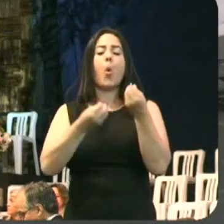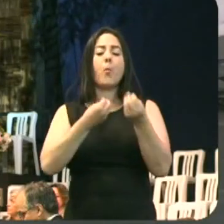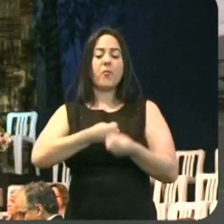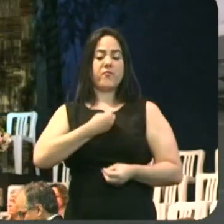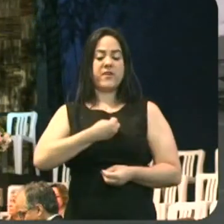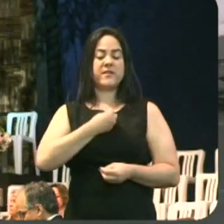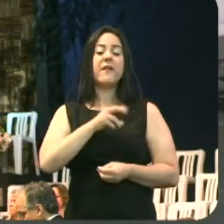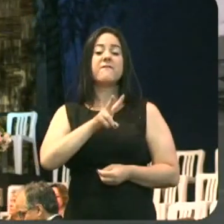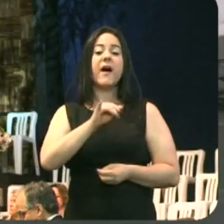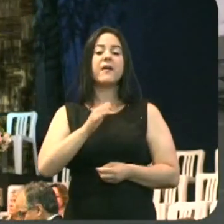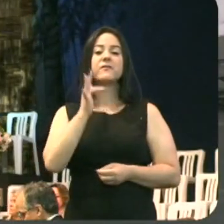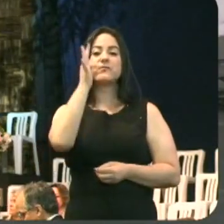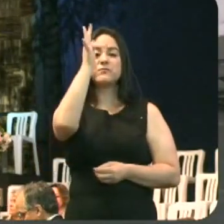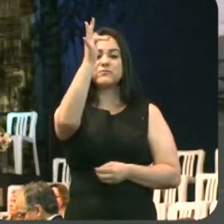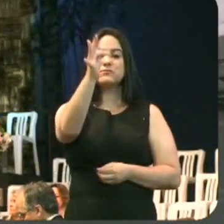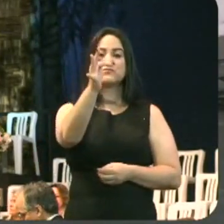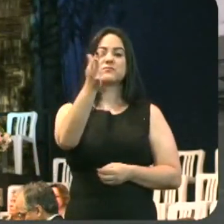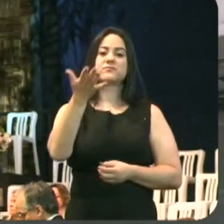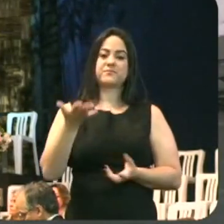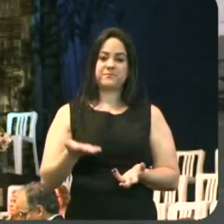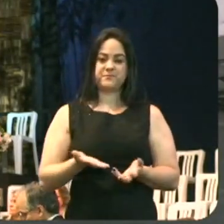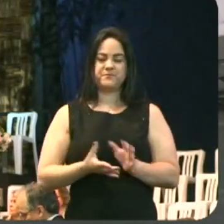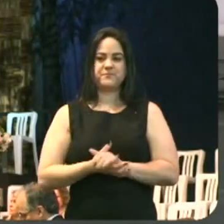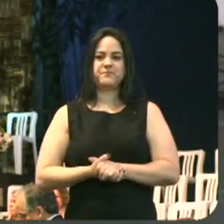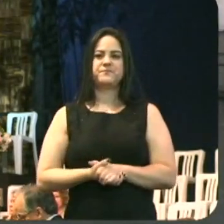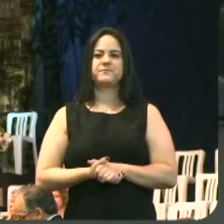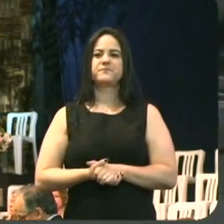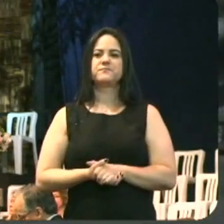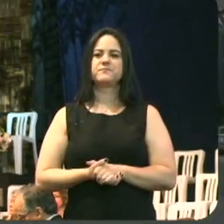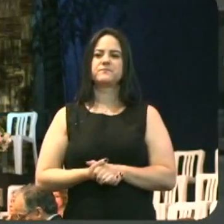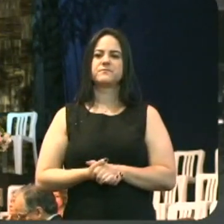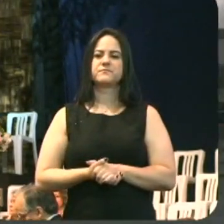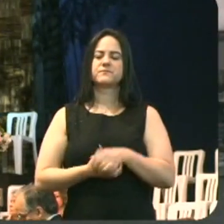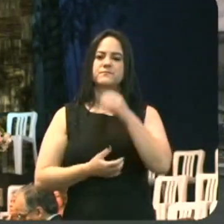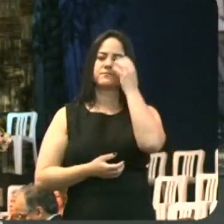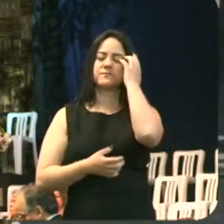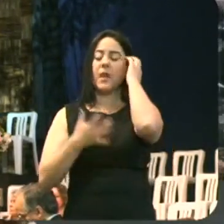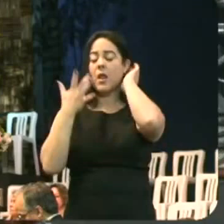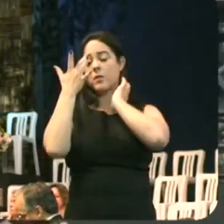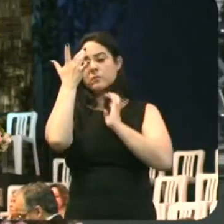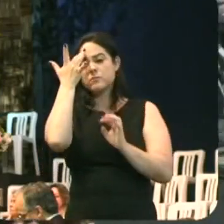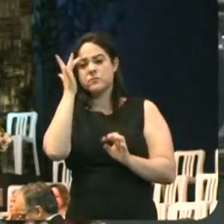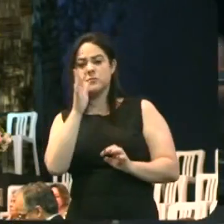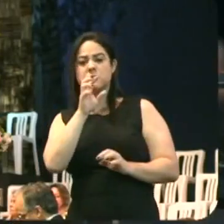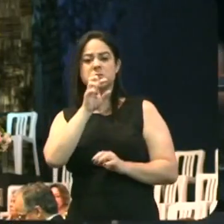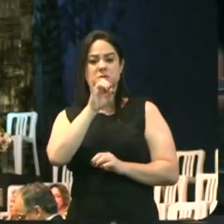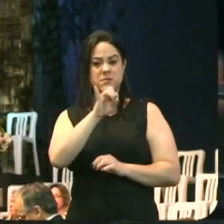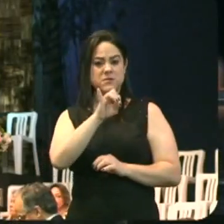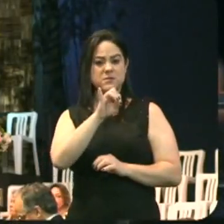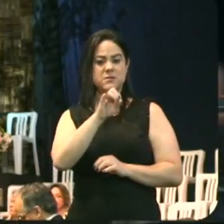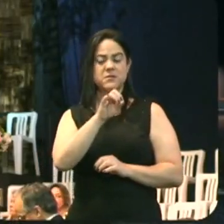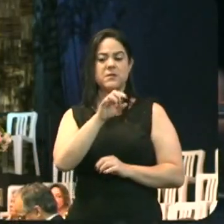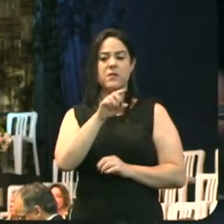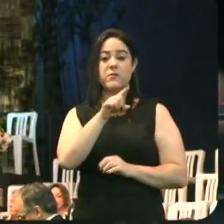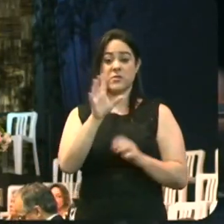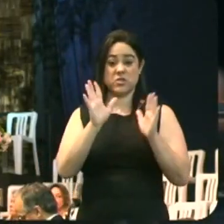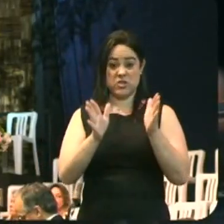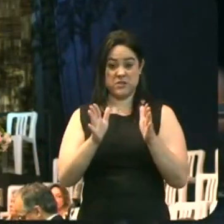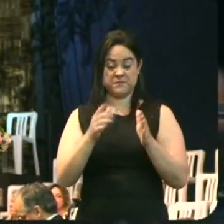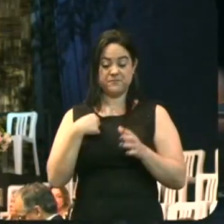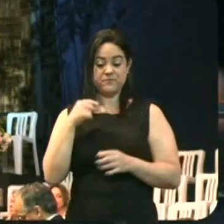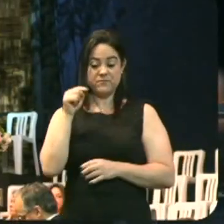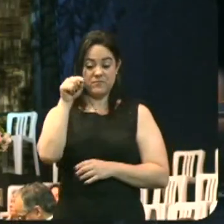estão caminhando. É interessante, né? Eu não sei se você já entrou num